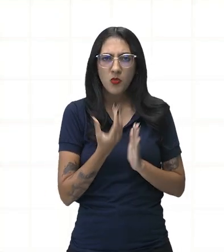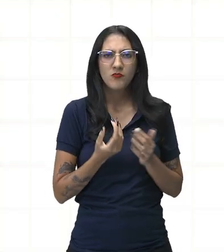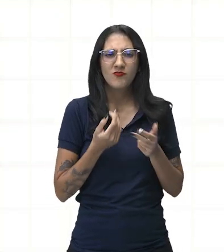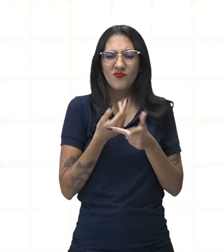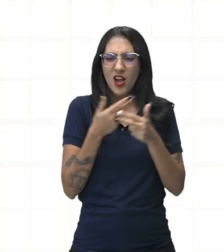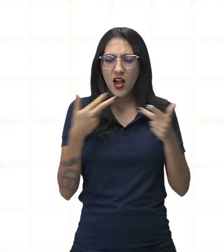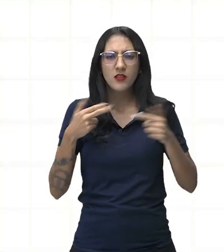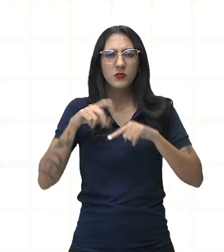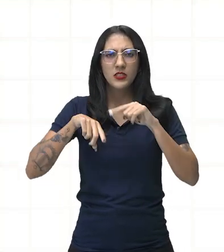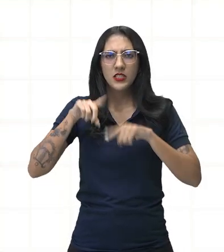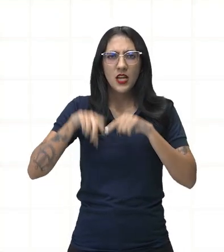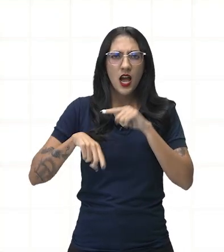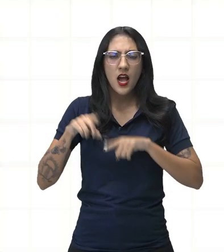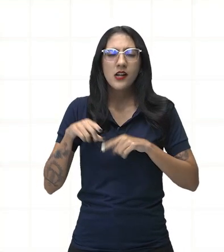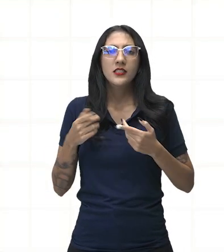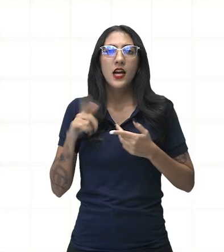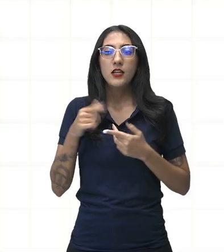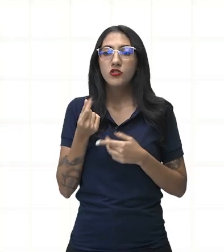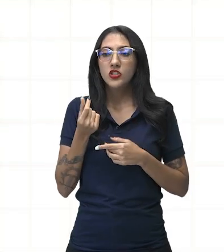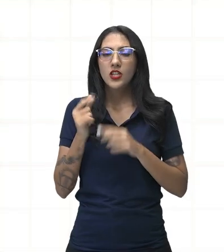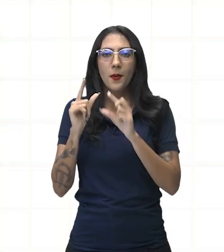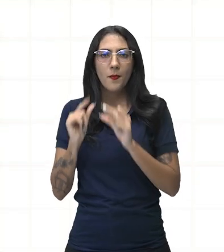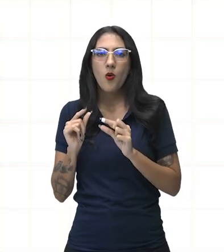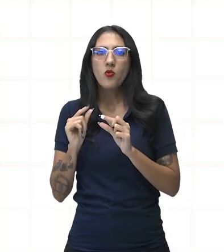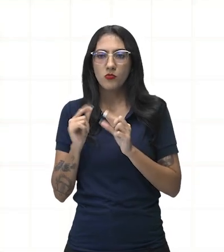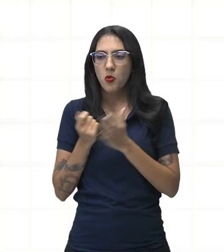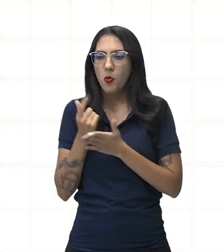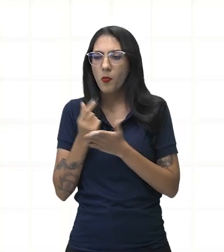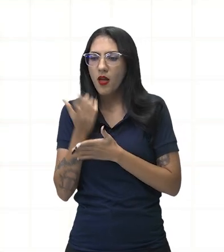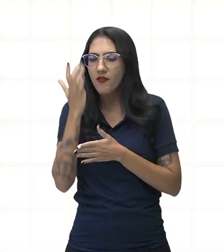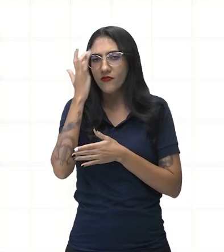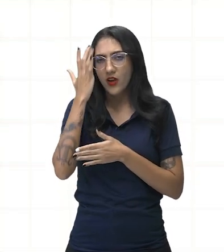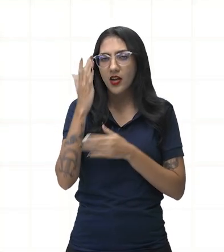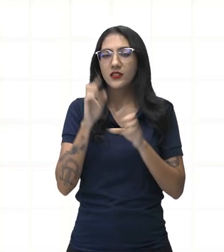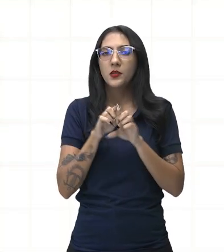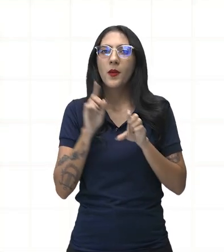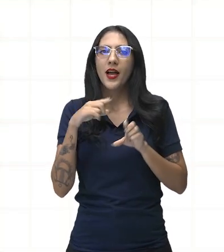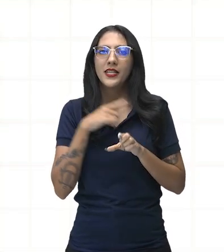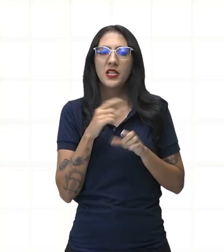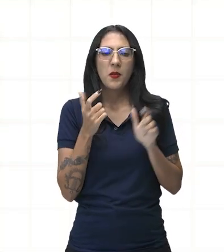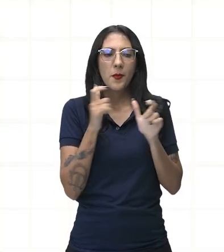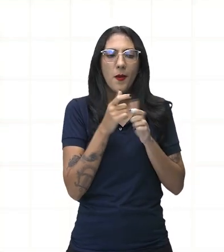mercadorias, geralmente, elas diminuem. Agora, quando a produção ela acaba